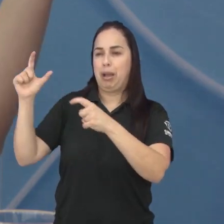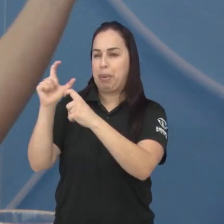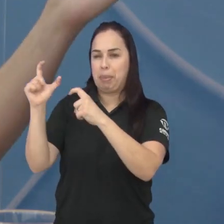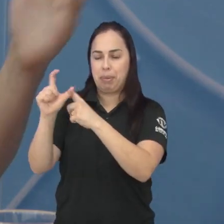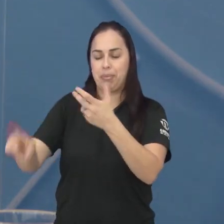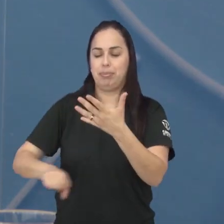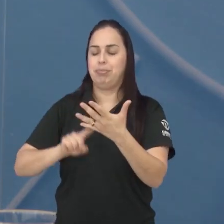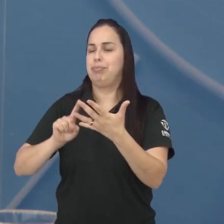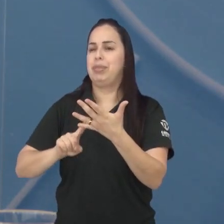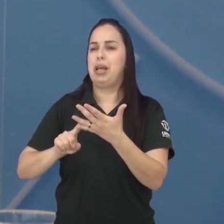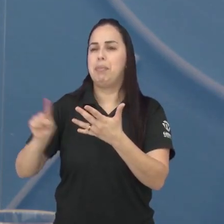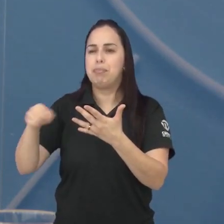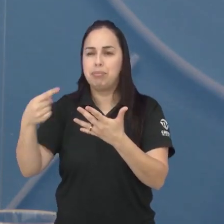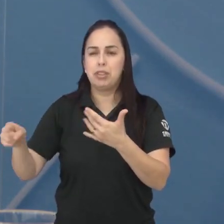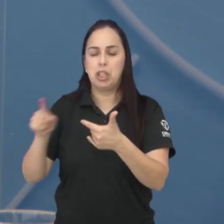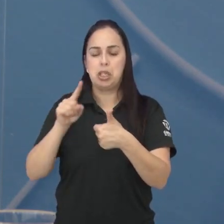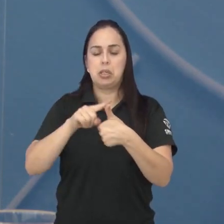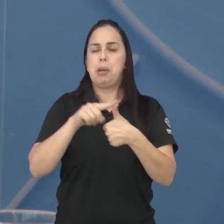fazendo